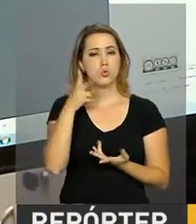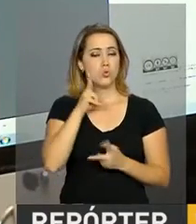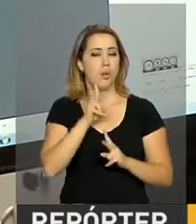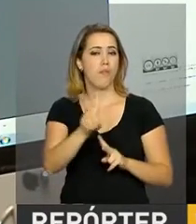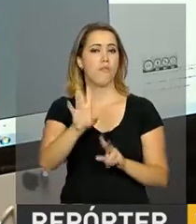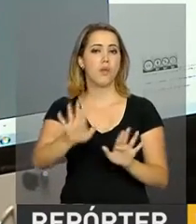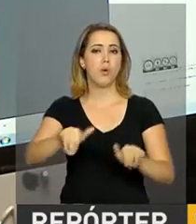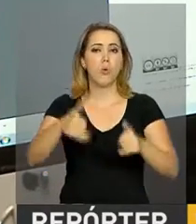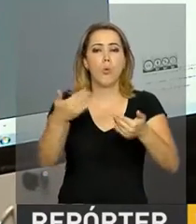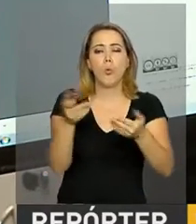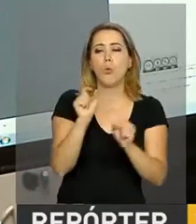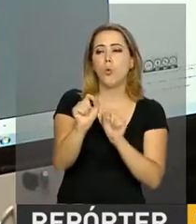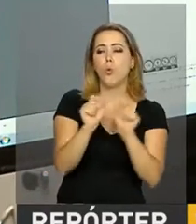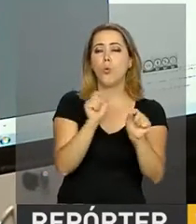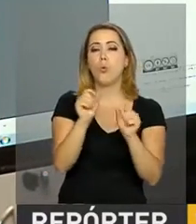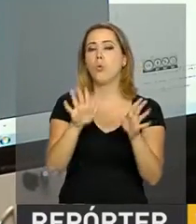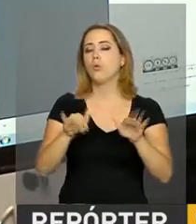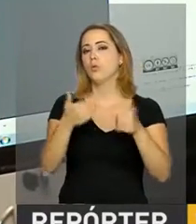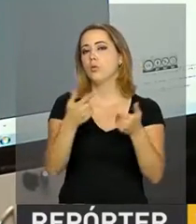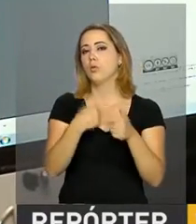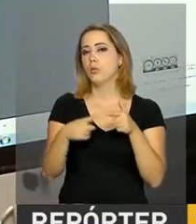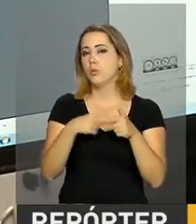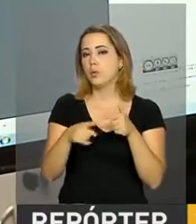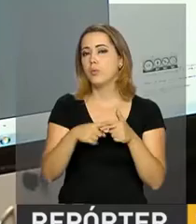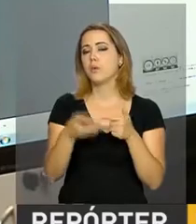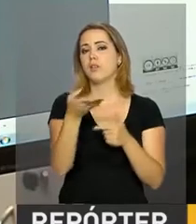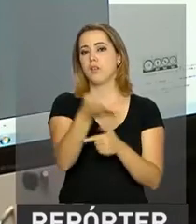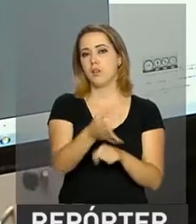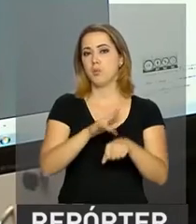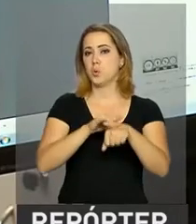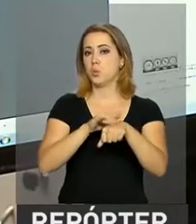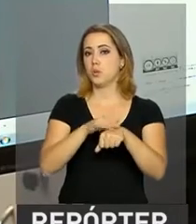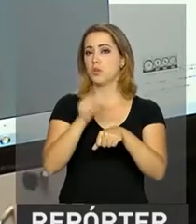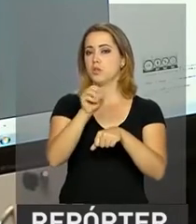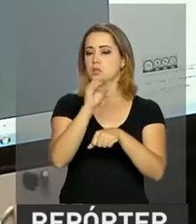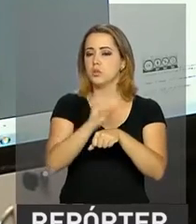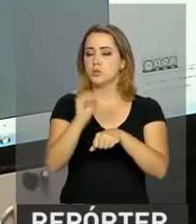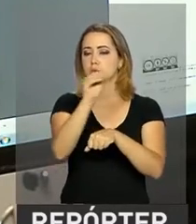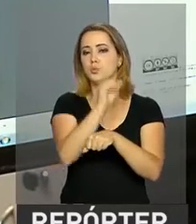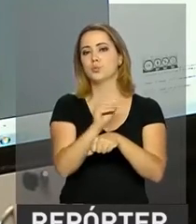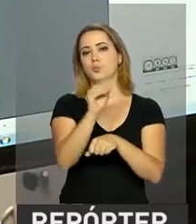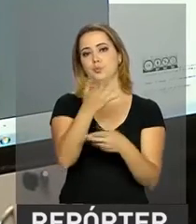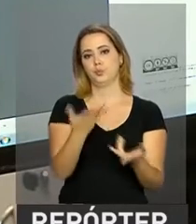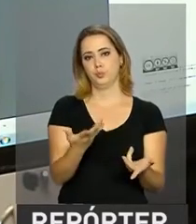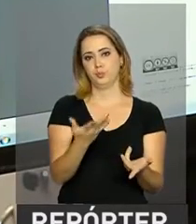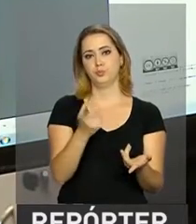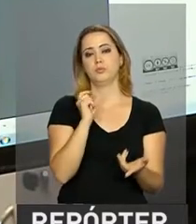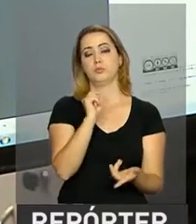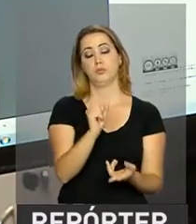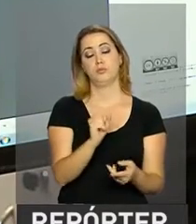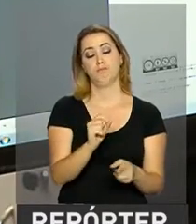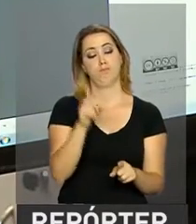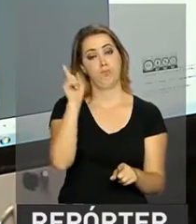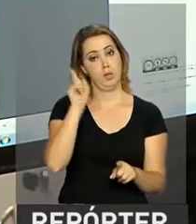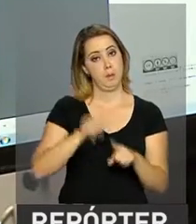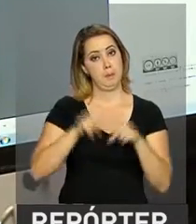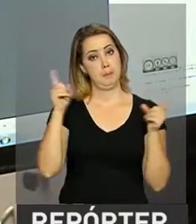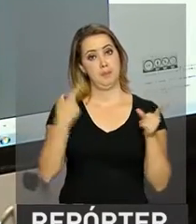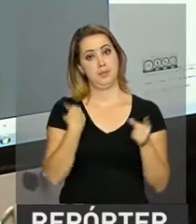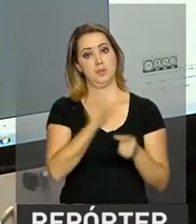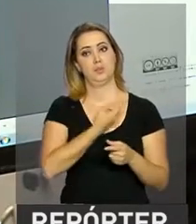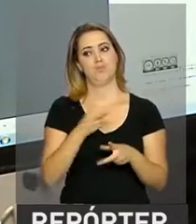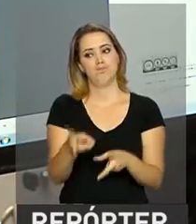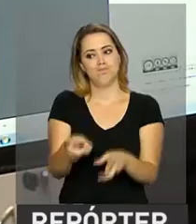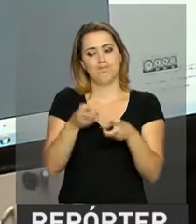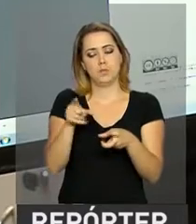qualquer mais provável é que isso vai contribuir no tratamento dado ao paciente né claro que esse tipo de fazer o